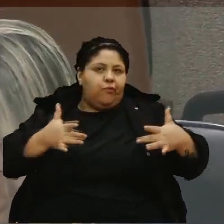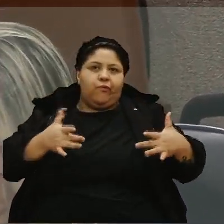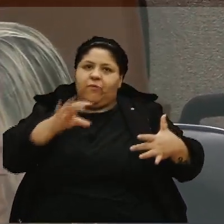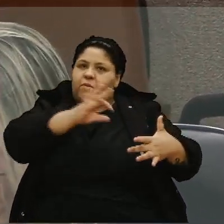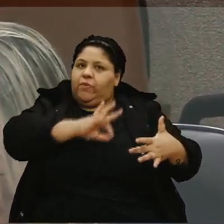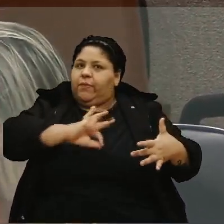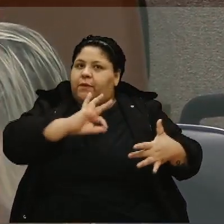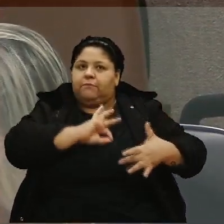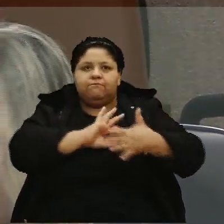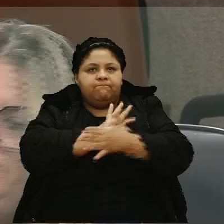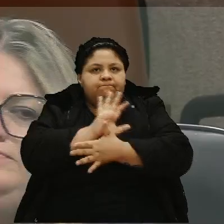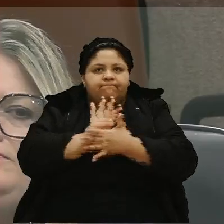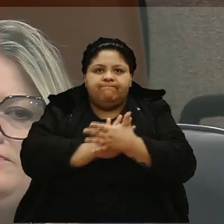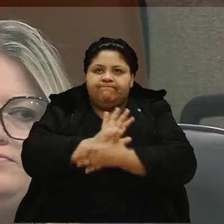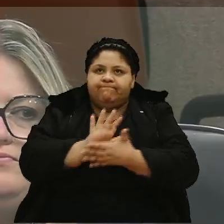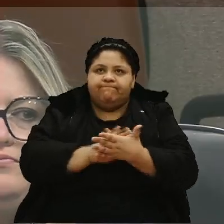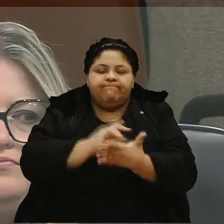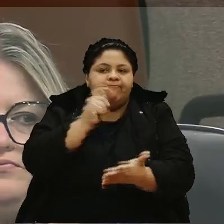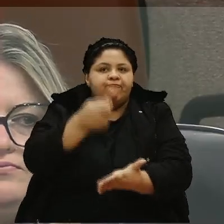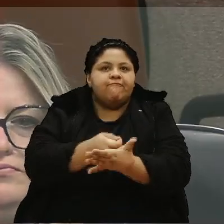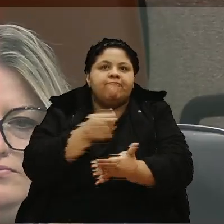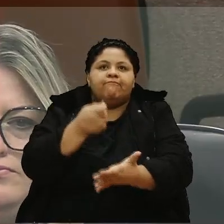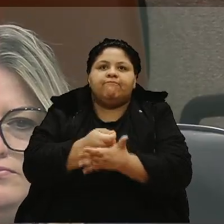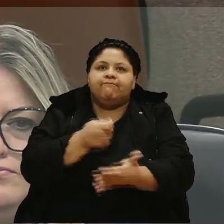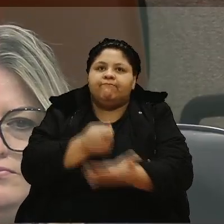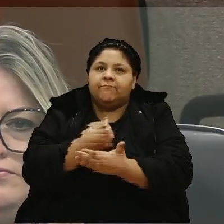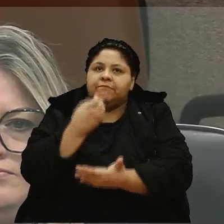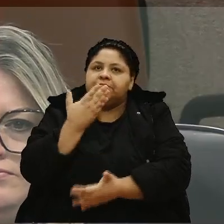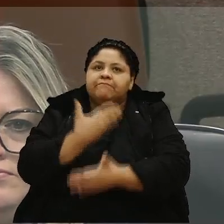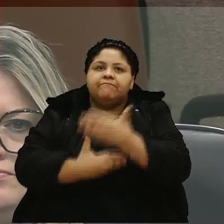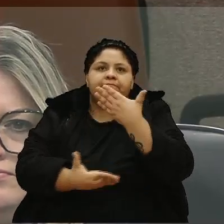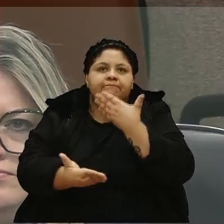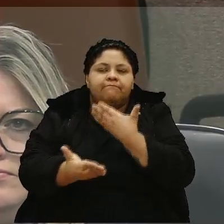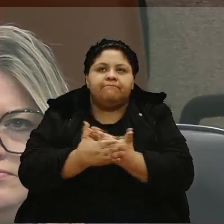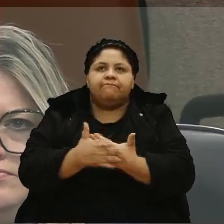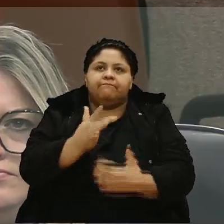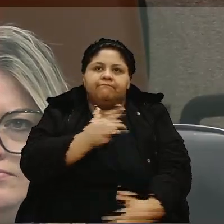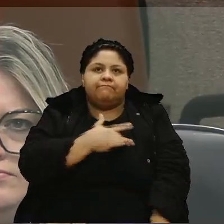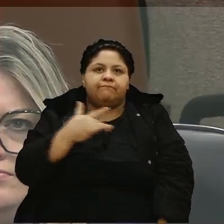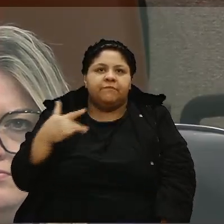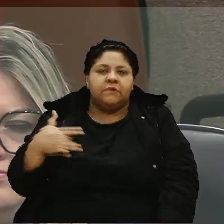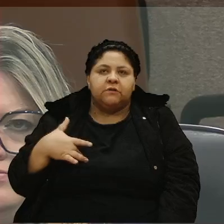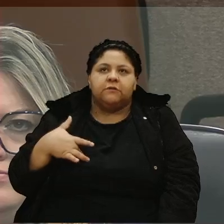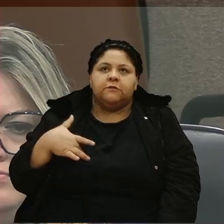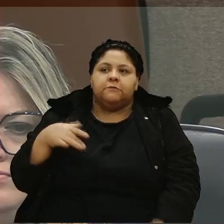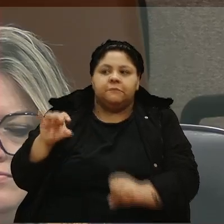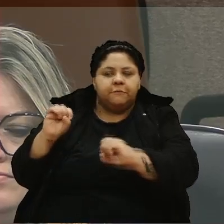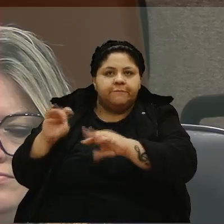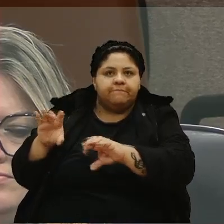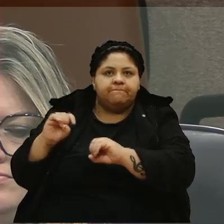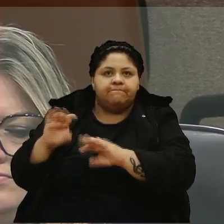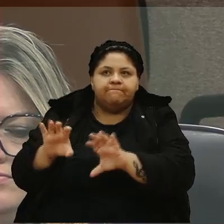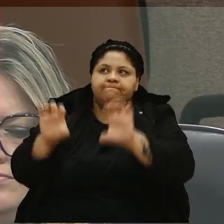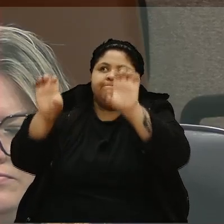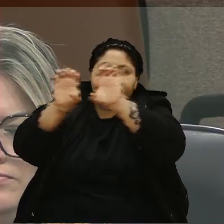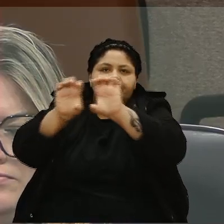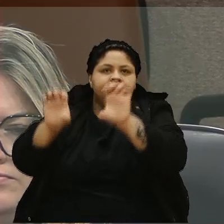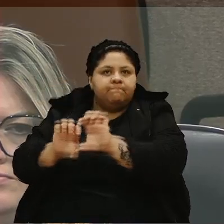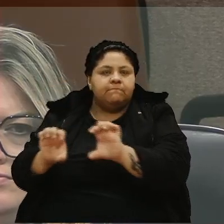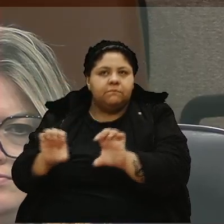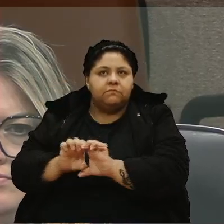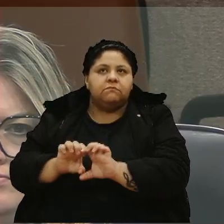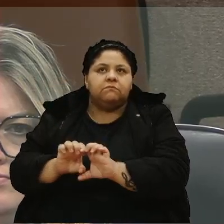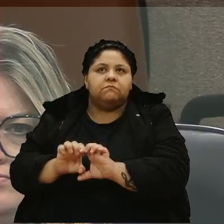centavo, né, para lutar pelo bem de todos, né, seja para a saúde, educação, infraestrutura.